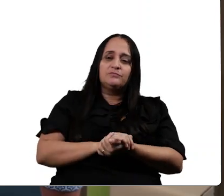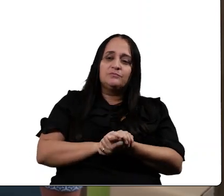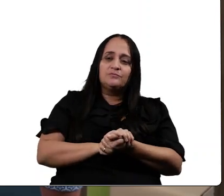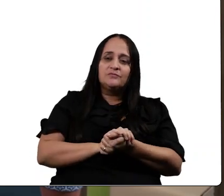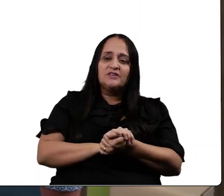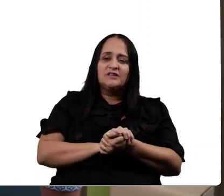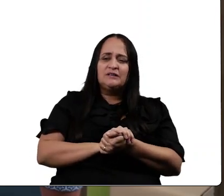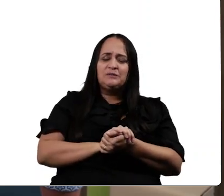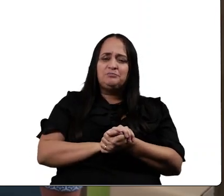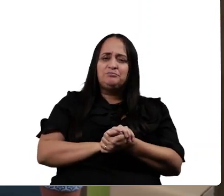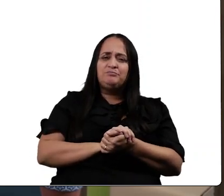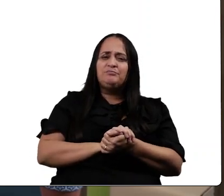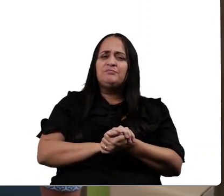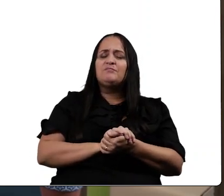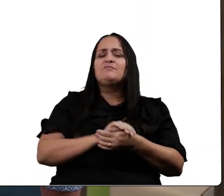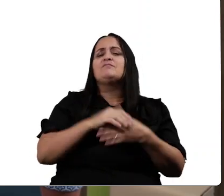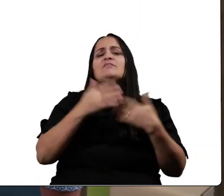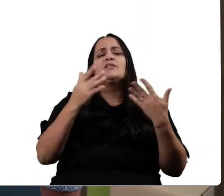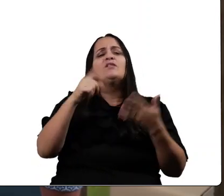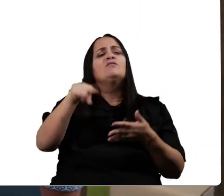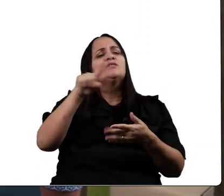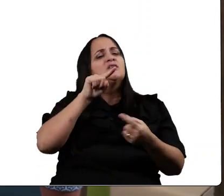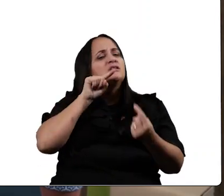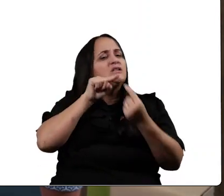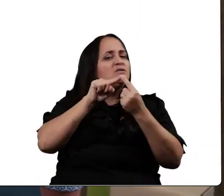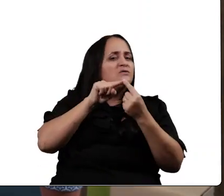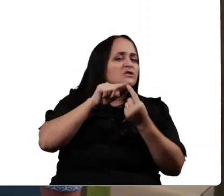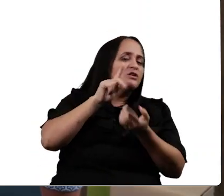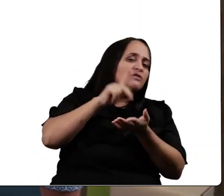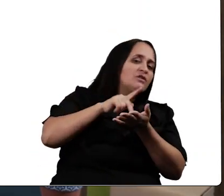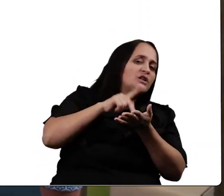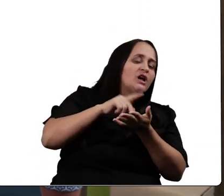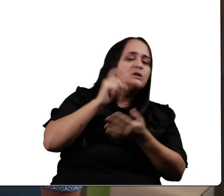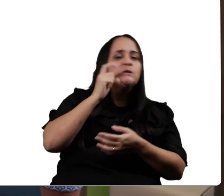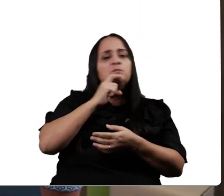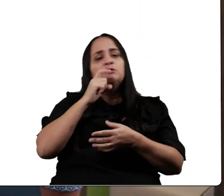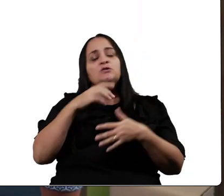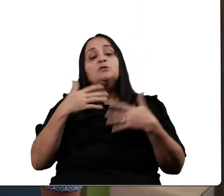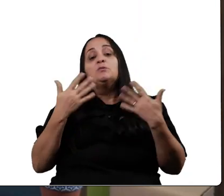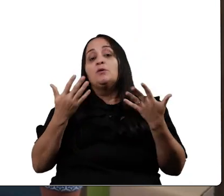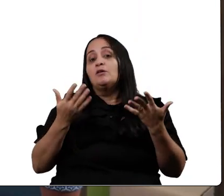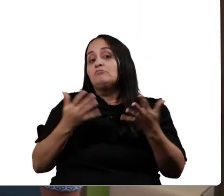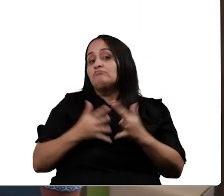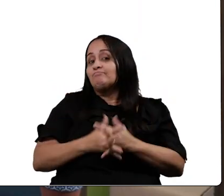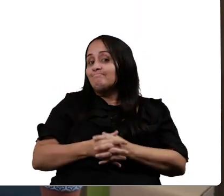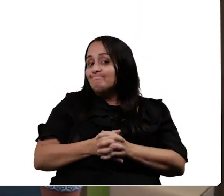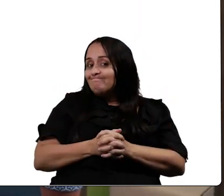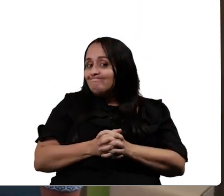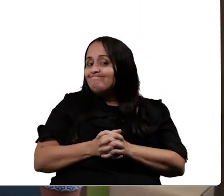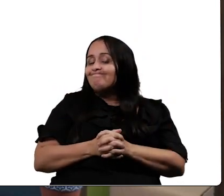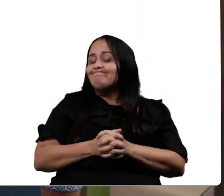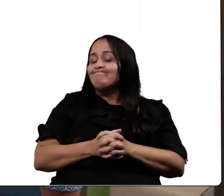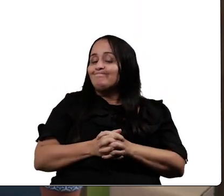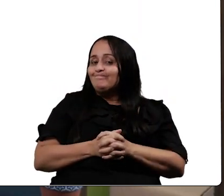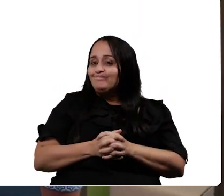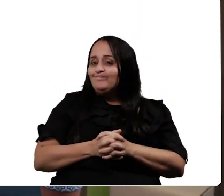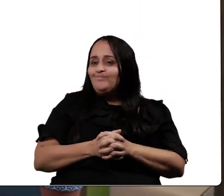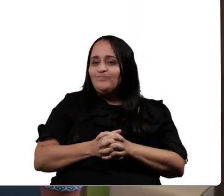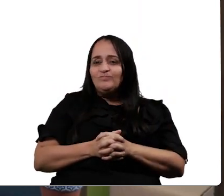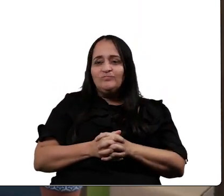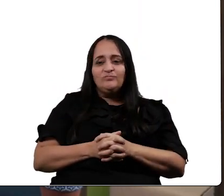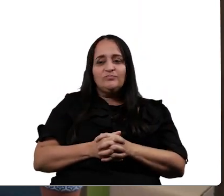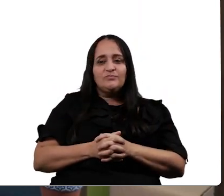Como é que tá? Você está conseguindo identificar se é verdade, se é mentira? Parece que eu tenho colocado algumas pegadinhas,